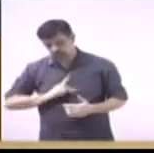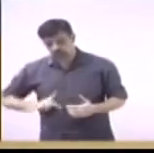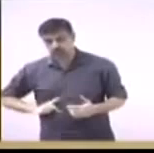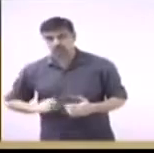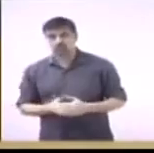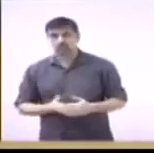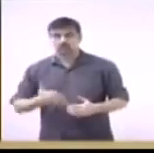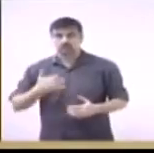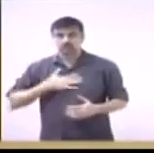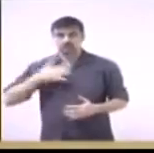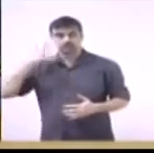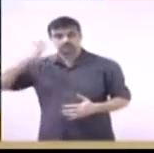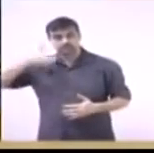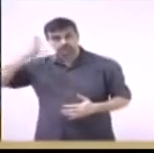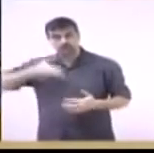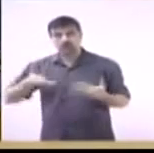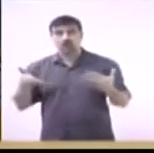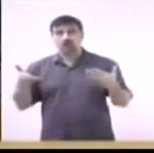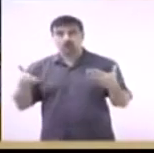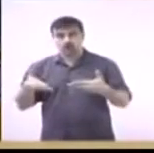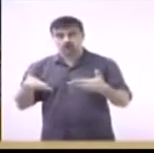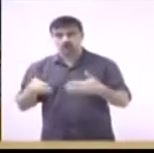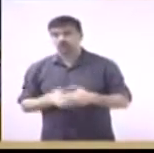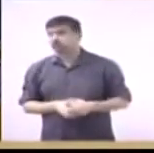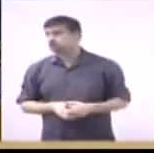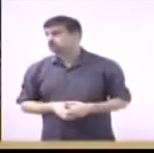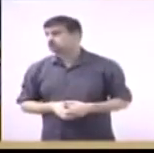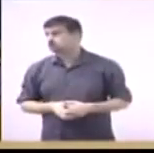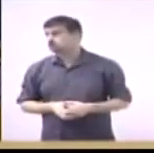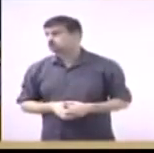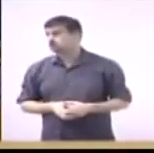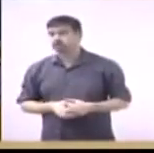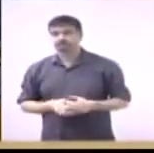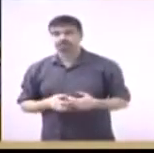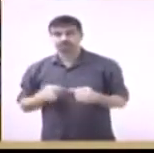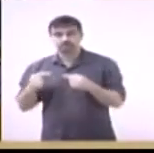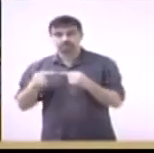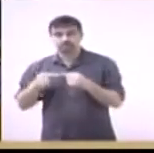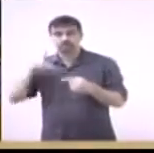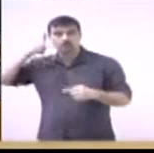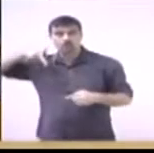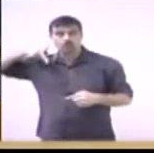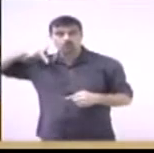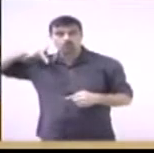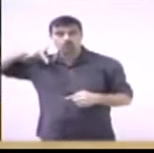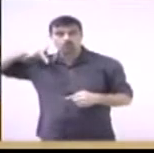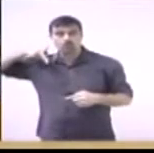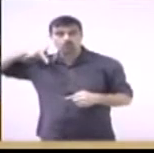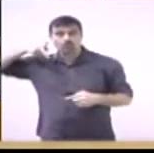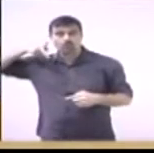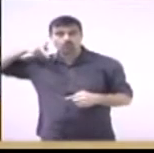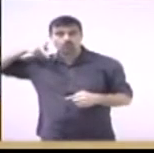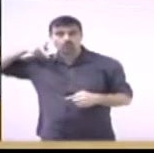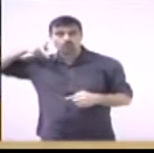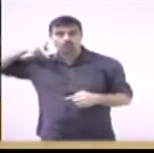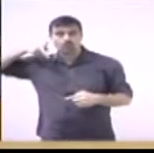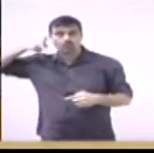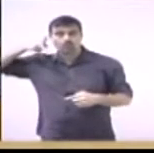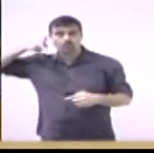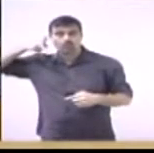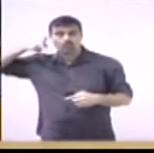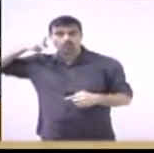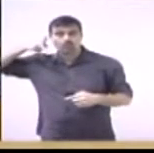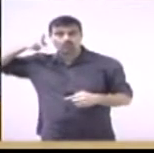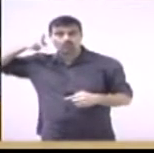Presidente, a minha fala agora vai ser mais política, né? Aproveitando, parabéns, presidente, pela